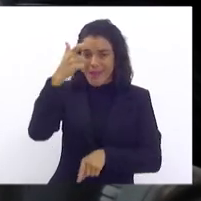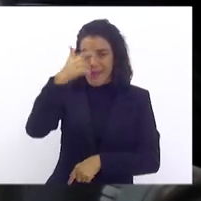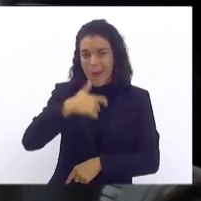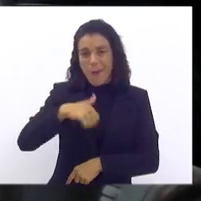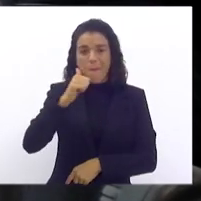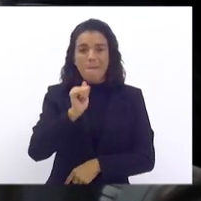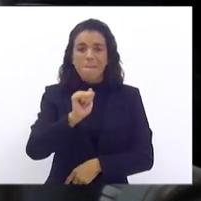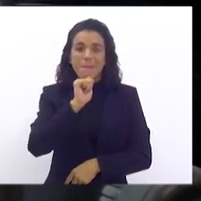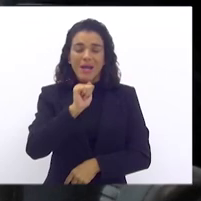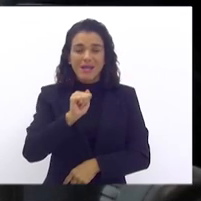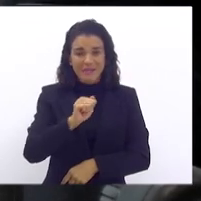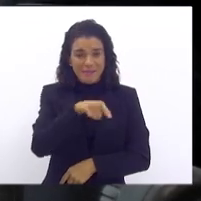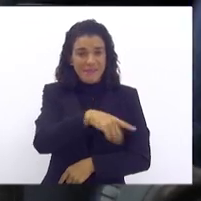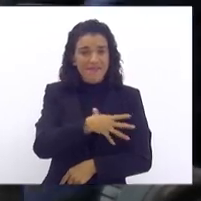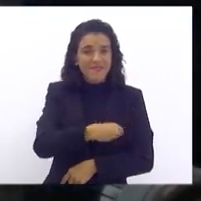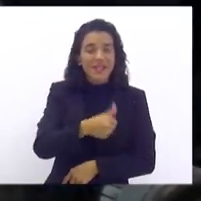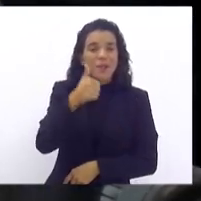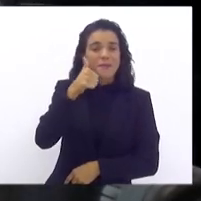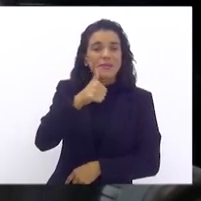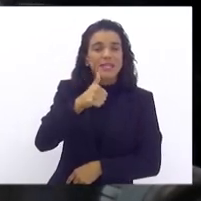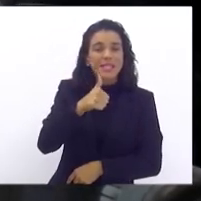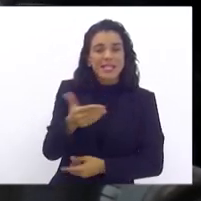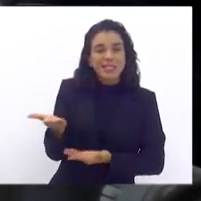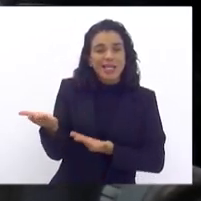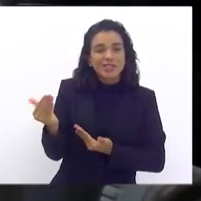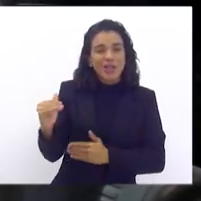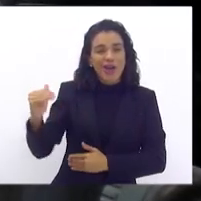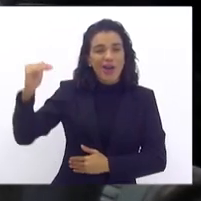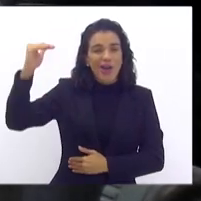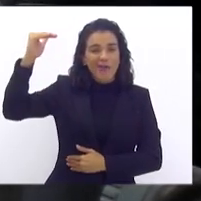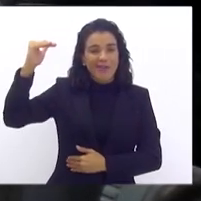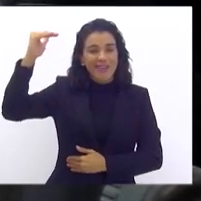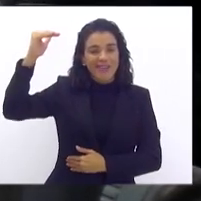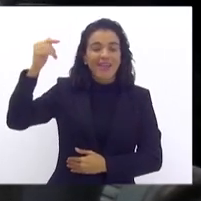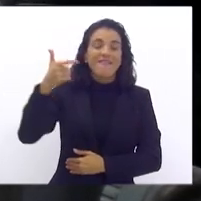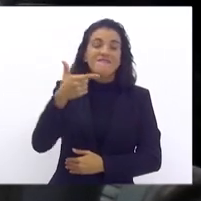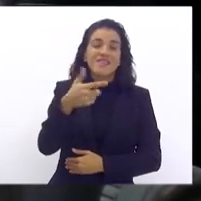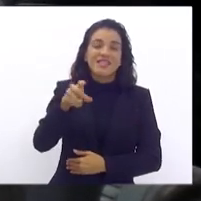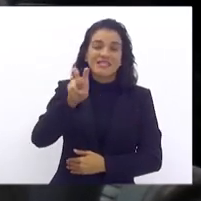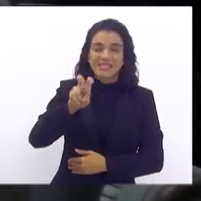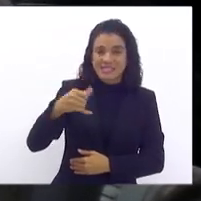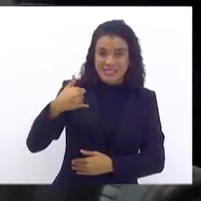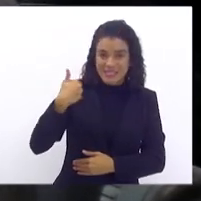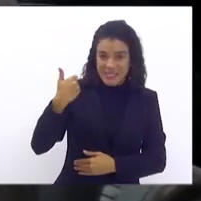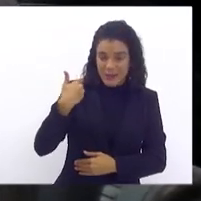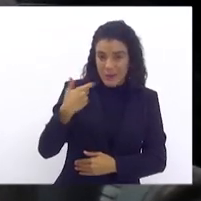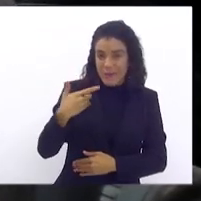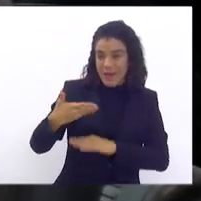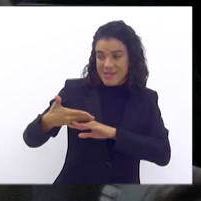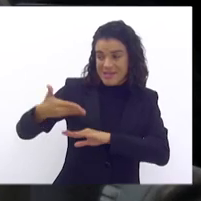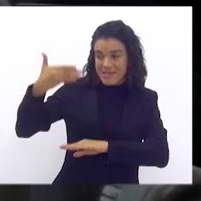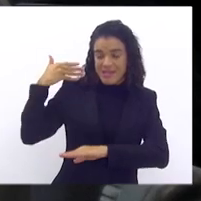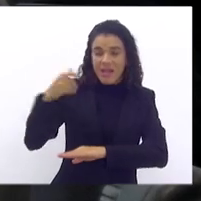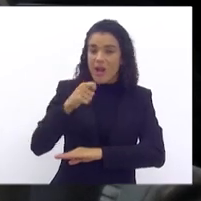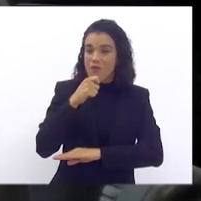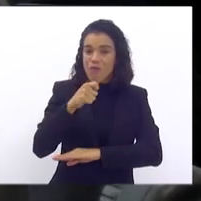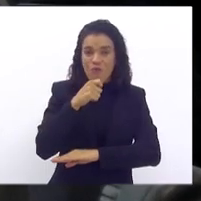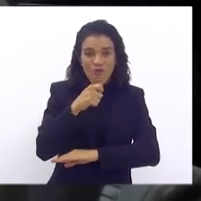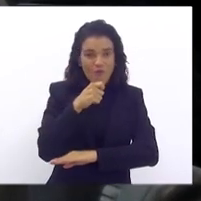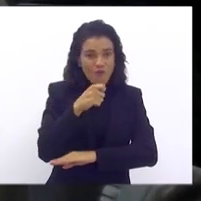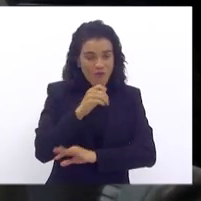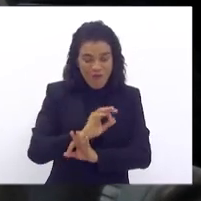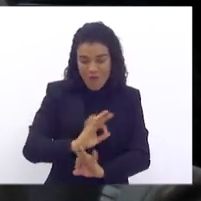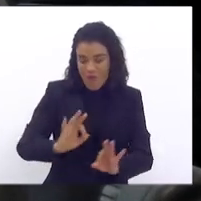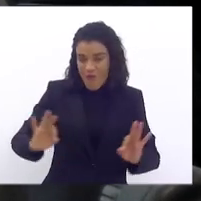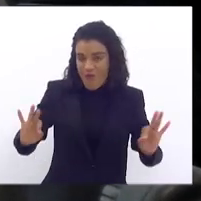de uma menina, né? E hoje já uma jovem adulta, completou 25 anos, mas nem nascida ela era quando eu ingressei